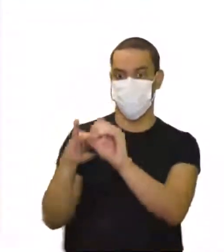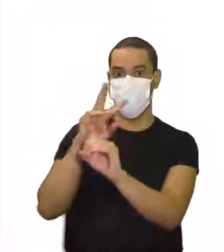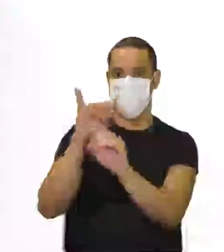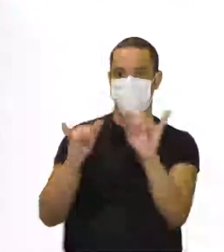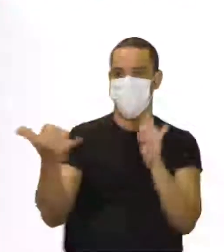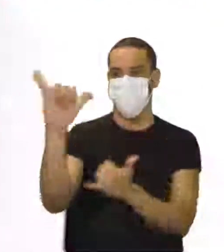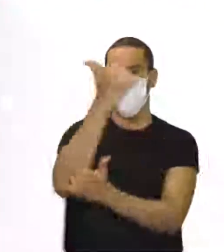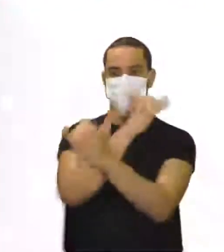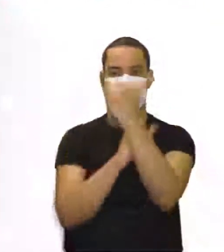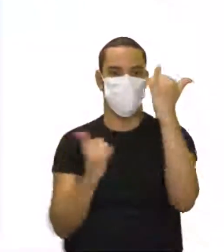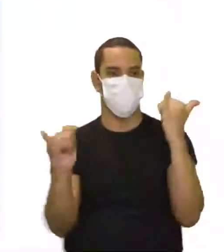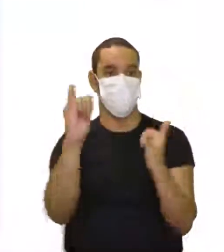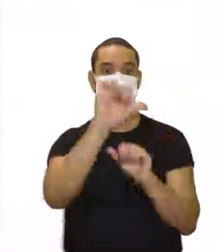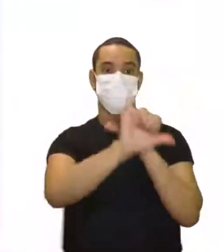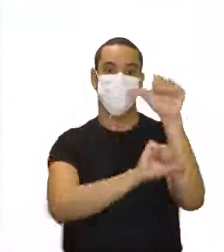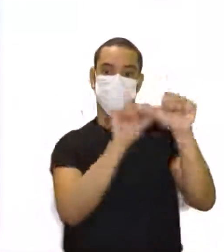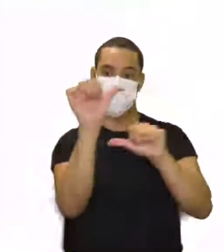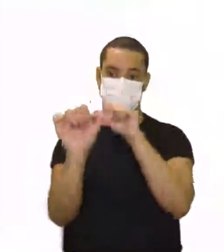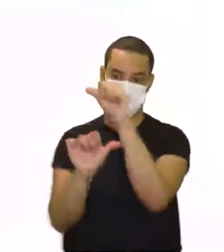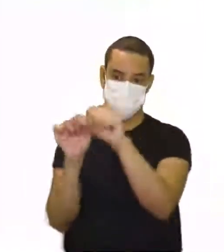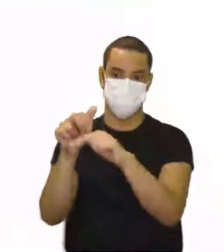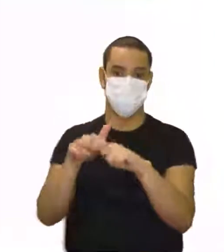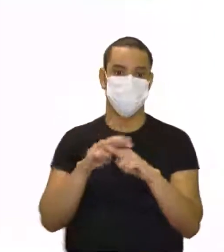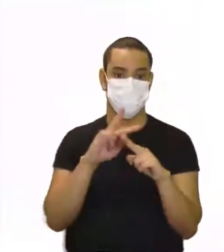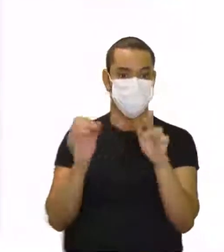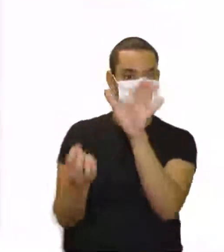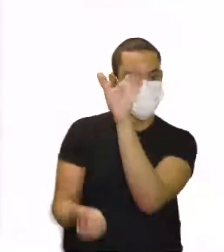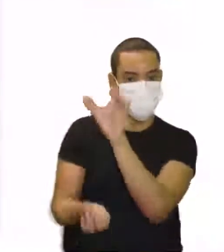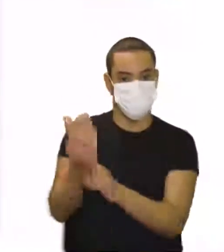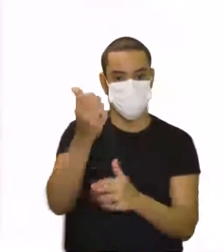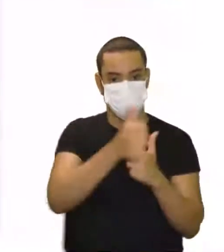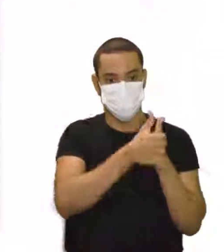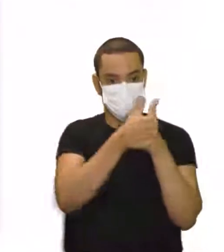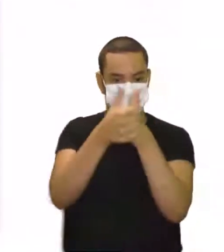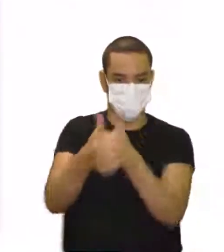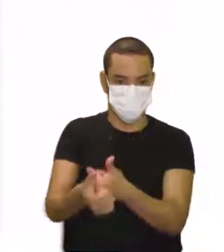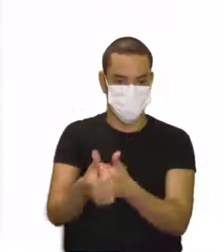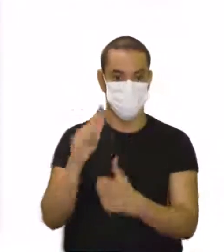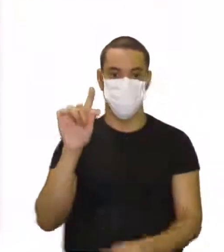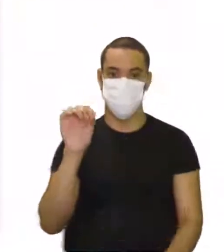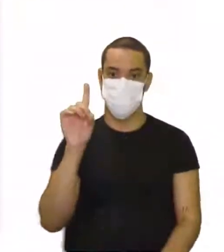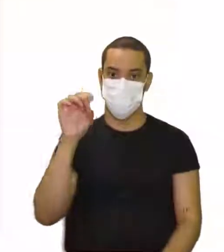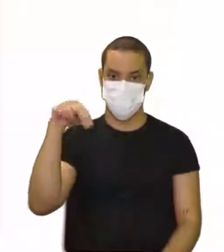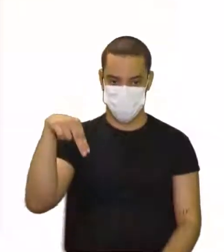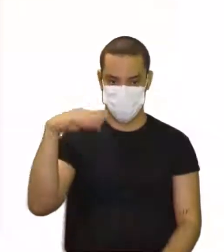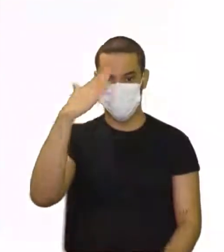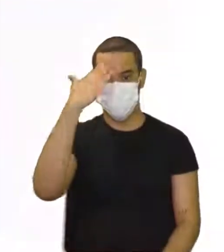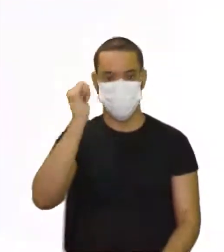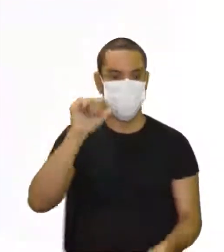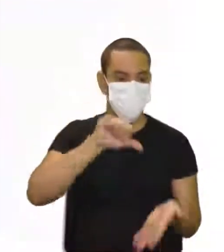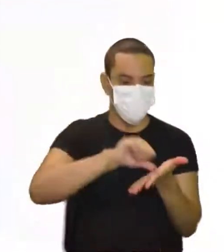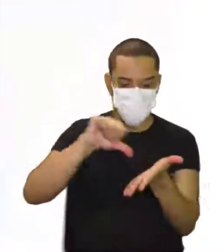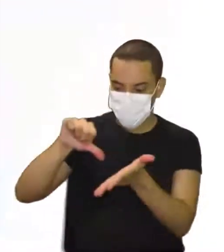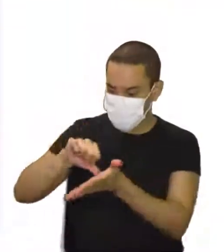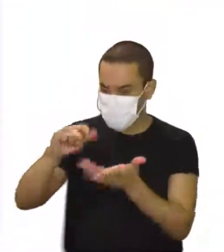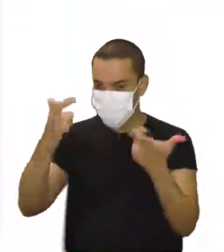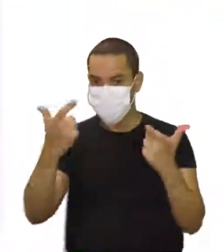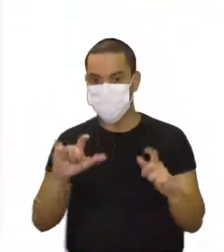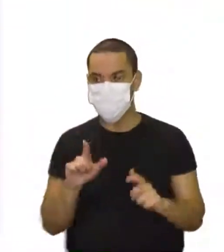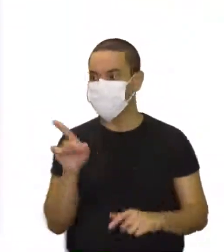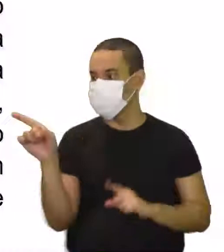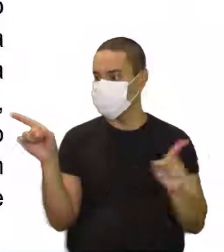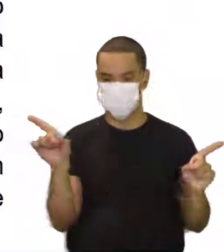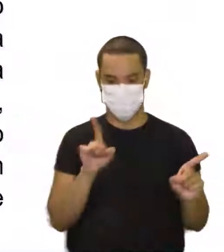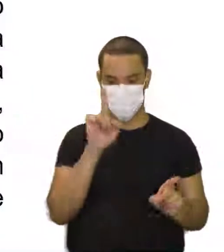dá as coordenadas para você, né? Então você consegue aí saber a posição através das